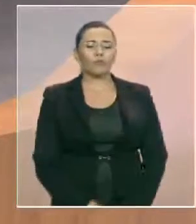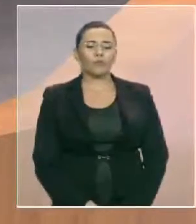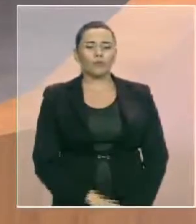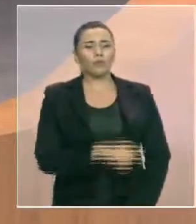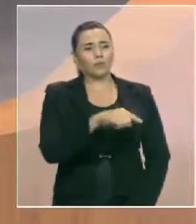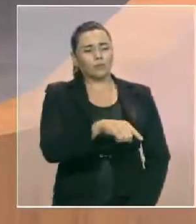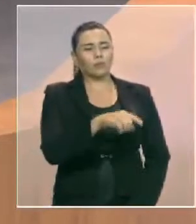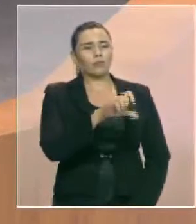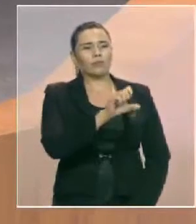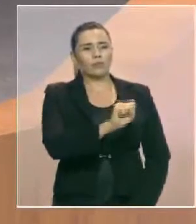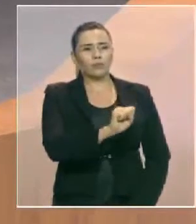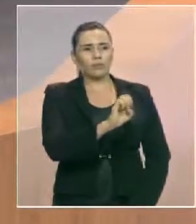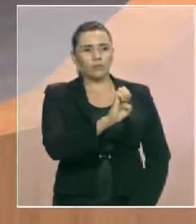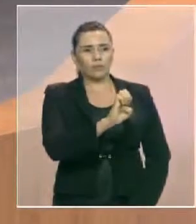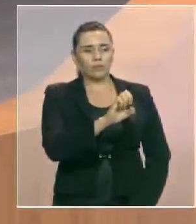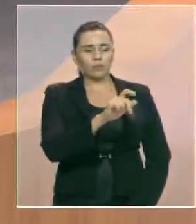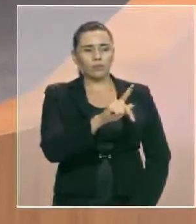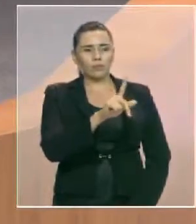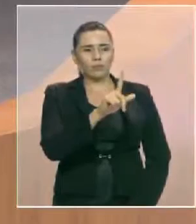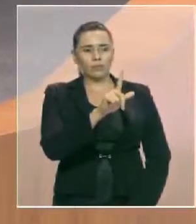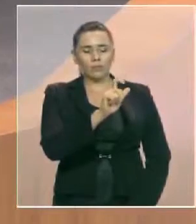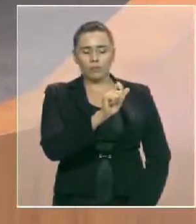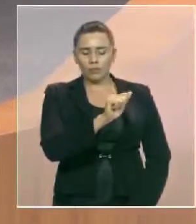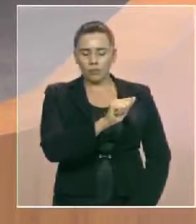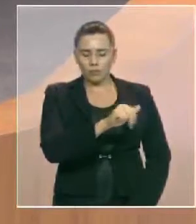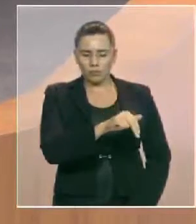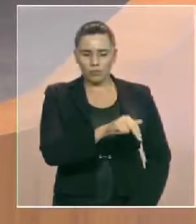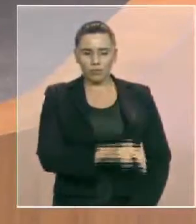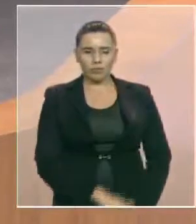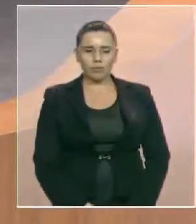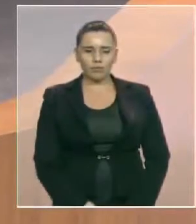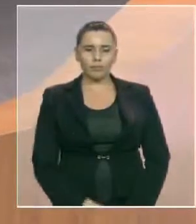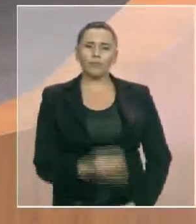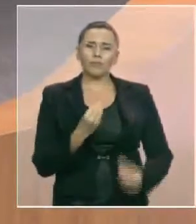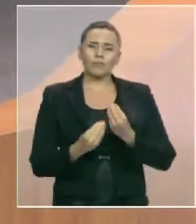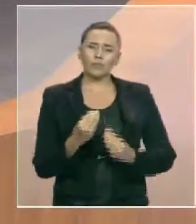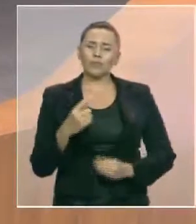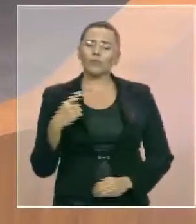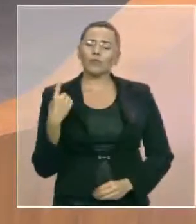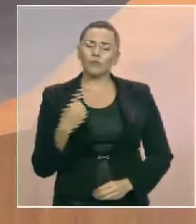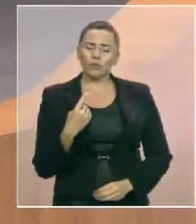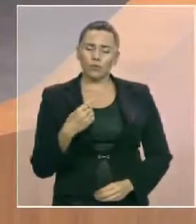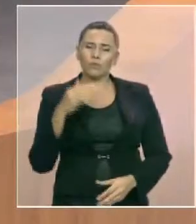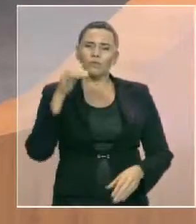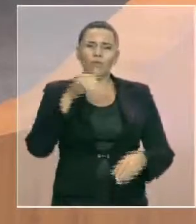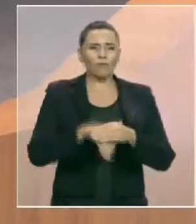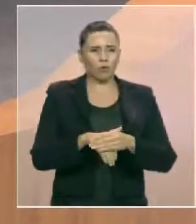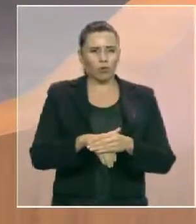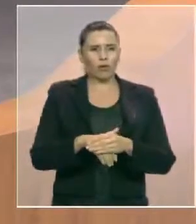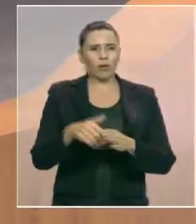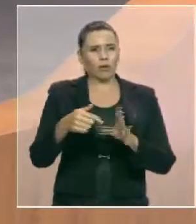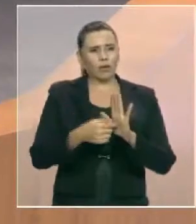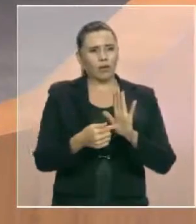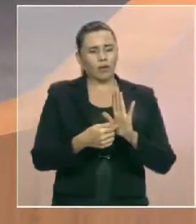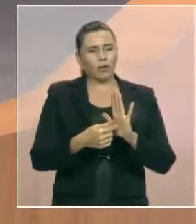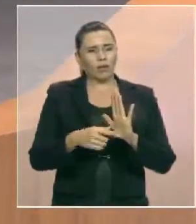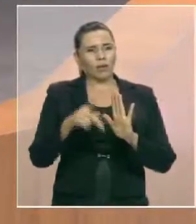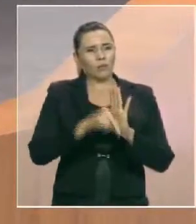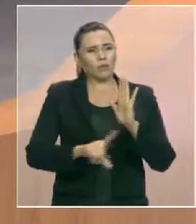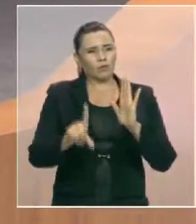respondeu. Ou seja, como é que nós vamos votar com a responsabilidade que o povo nos colocou aqui? Num projeto de